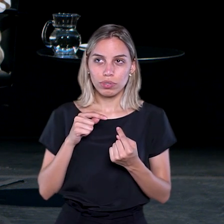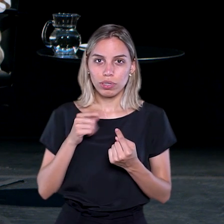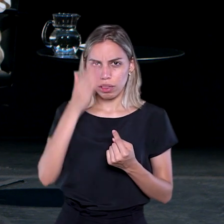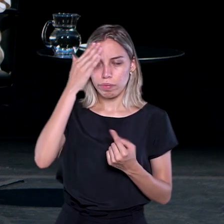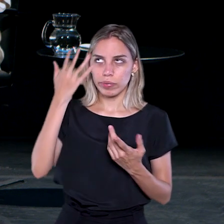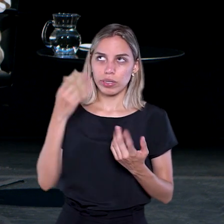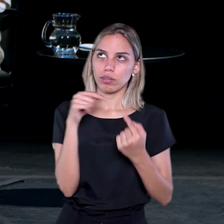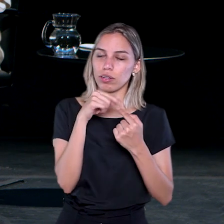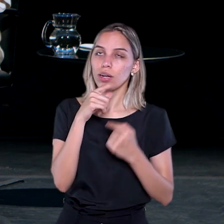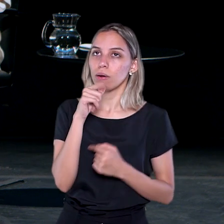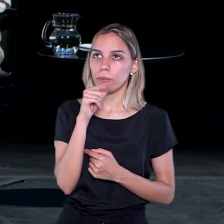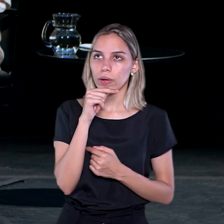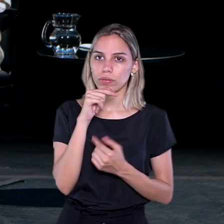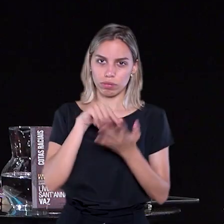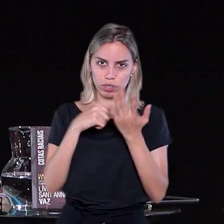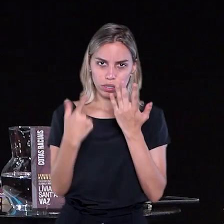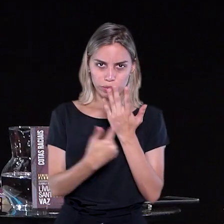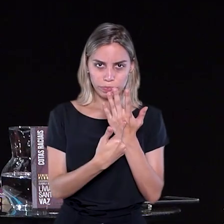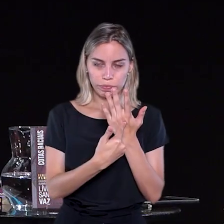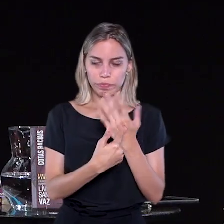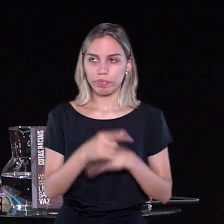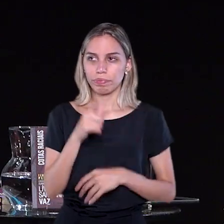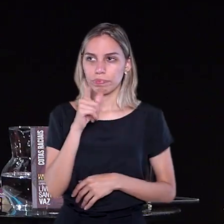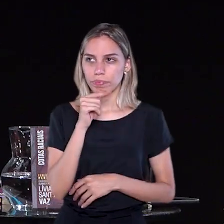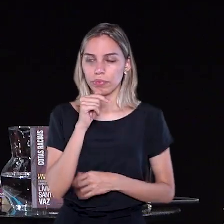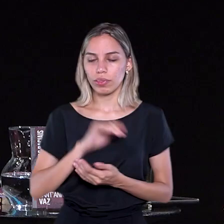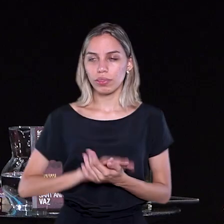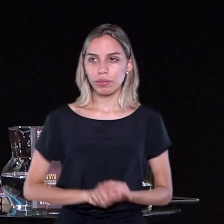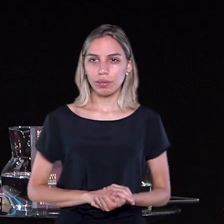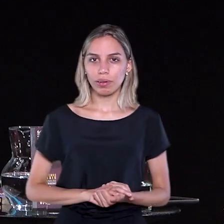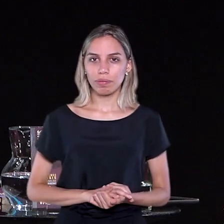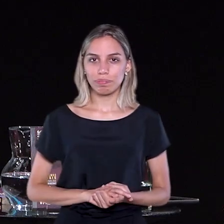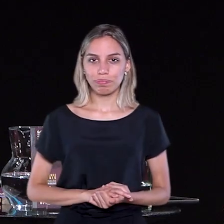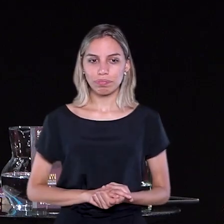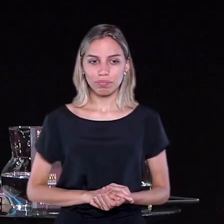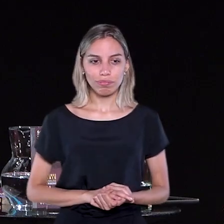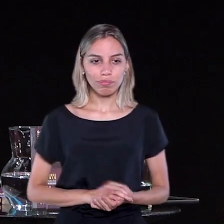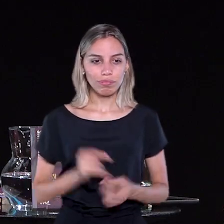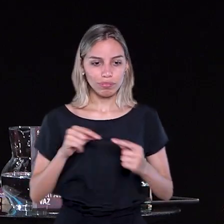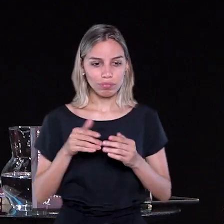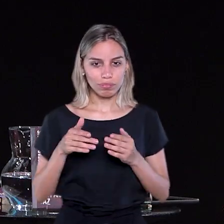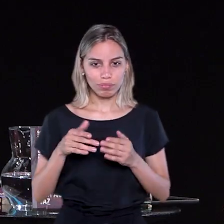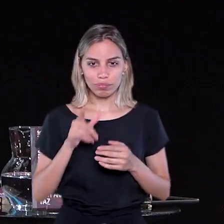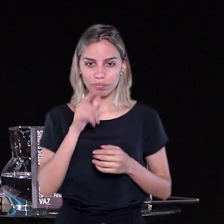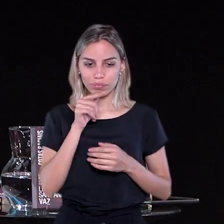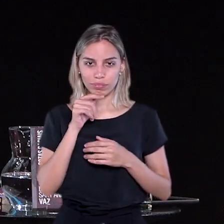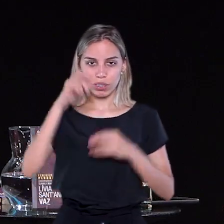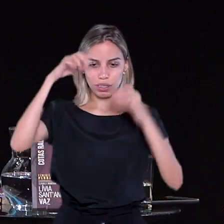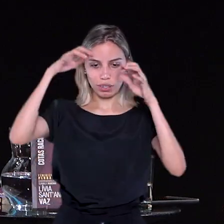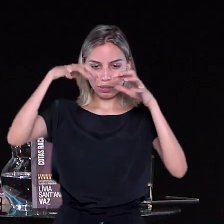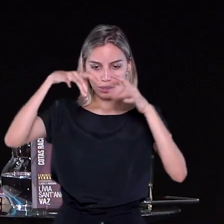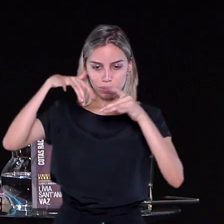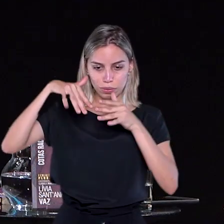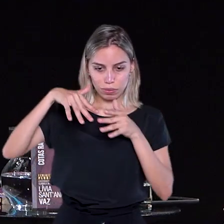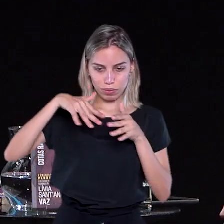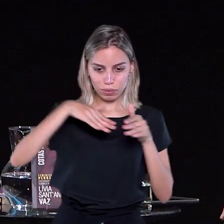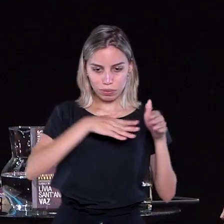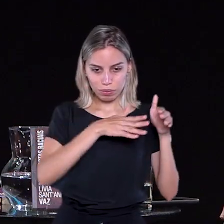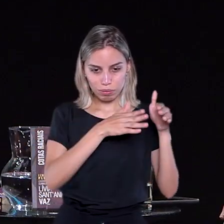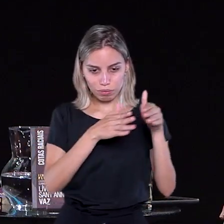Né? Porque lugar de fala não pode ser um pretexto para a omissão. Racismo estrutural não pode ser um pretexto para a